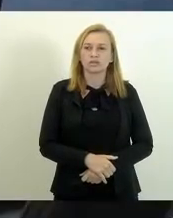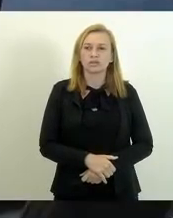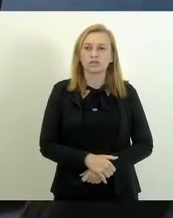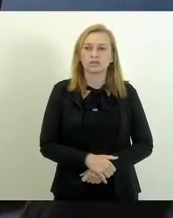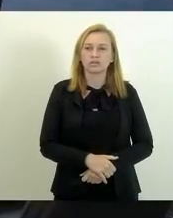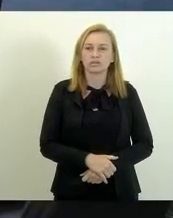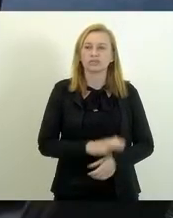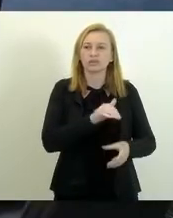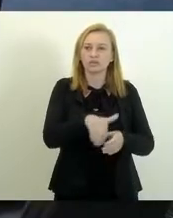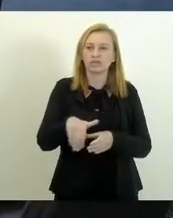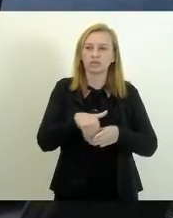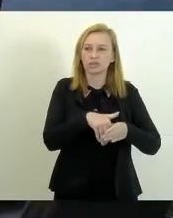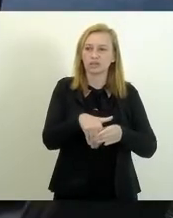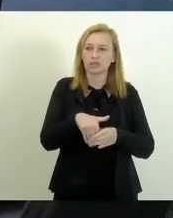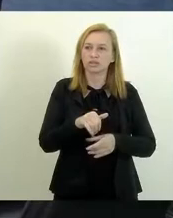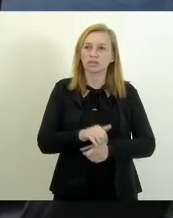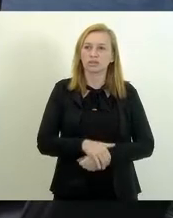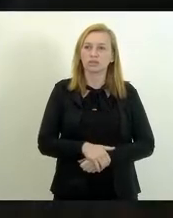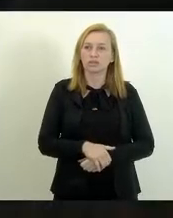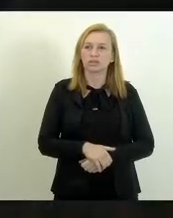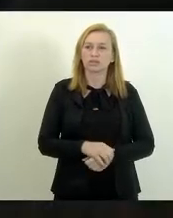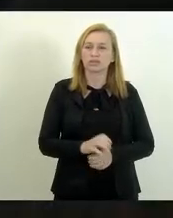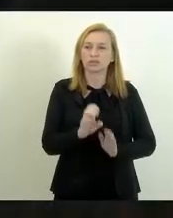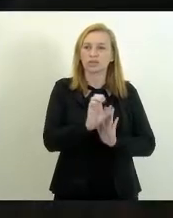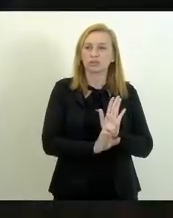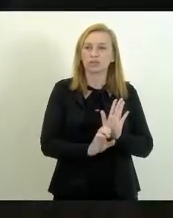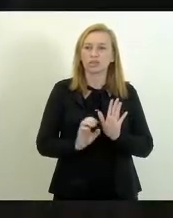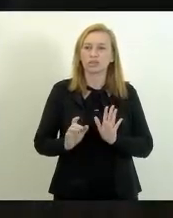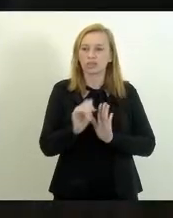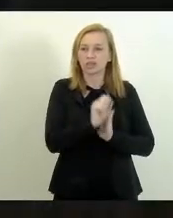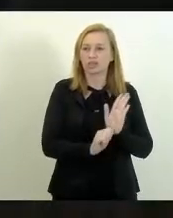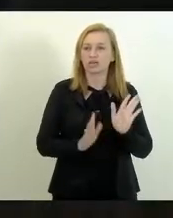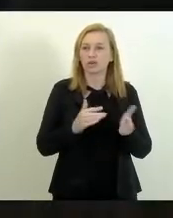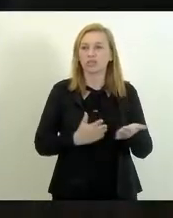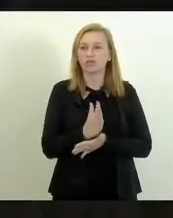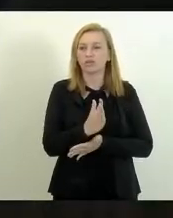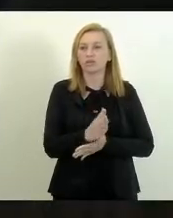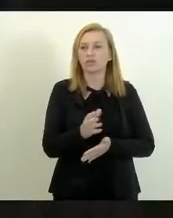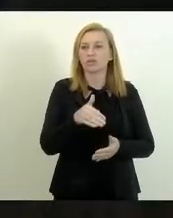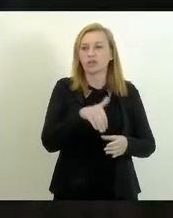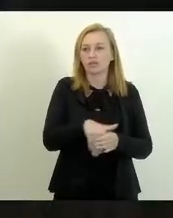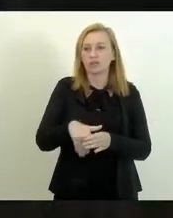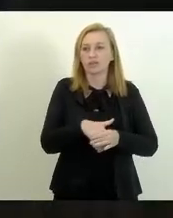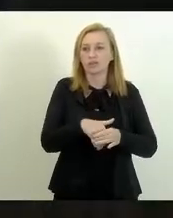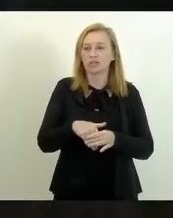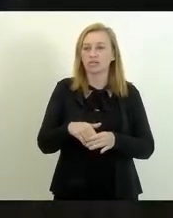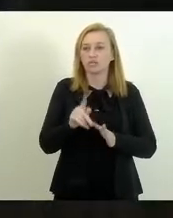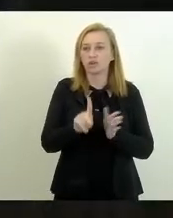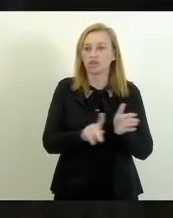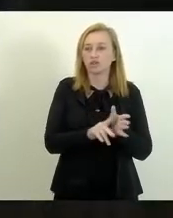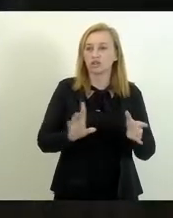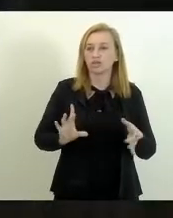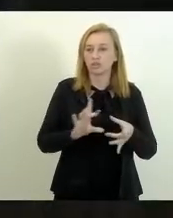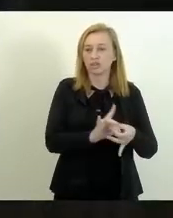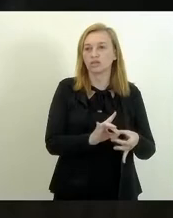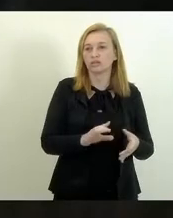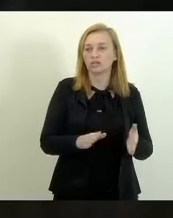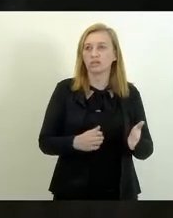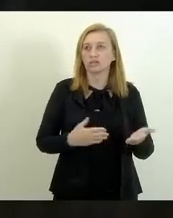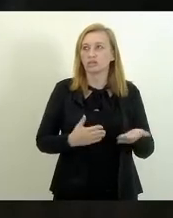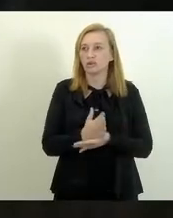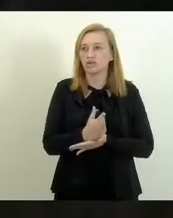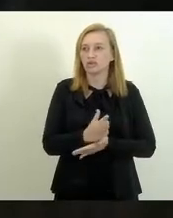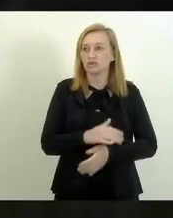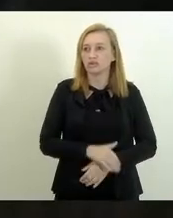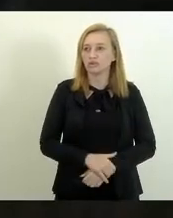Em votação, a emenda de redação. Os senhores que aprovam, permaneçam como estão, aprovado. Em votação, projeto assim emendado. Os senhores que aprovam, permaneçam como estão,